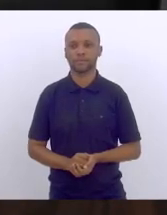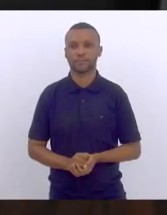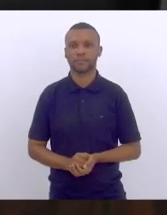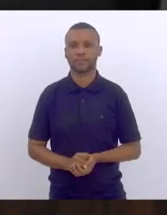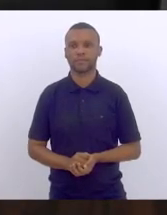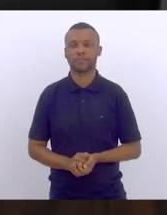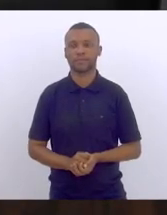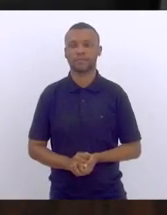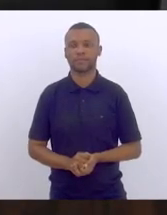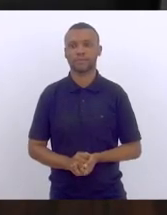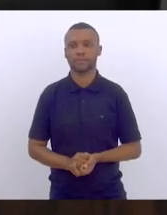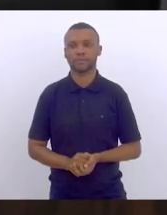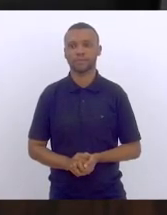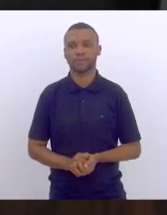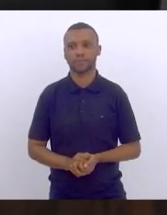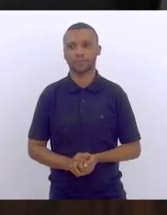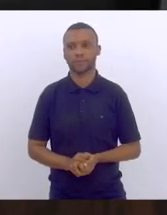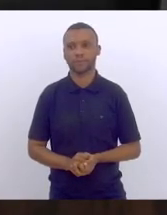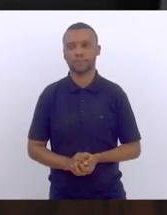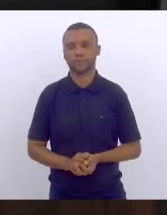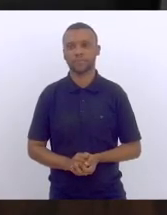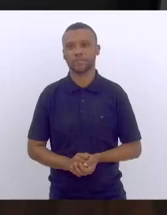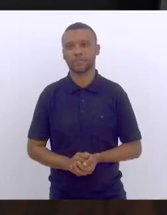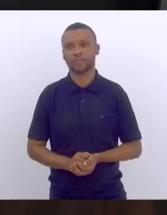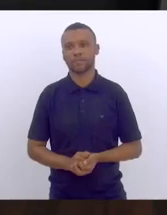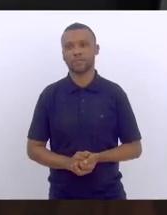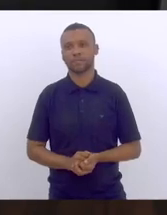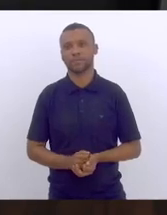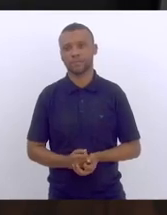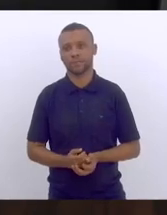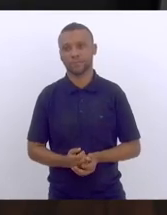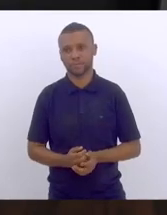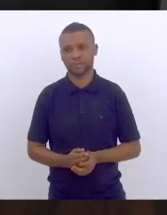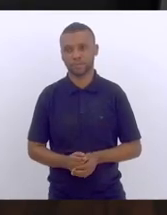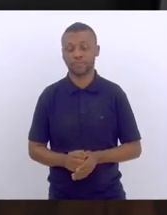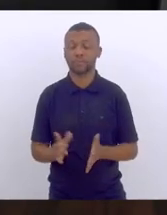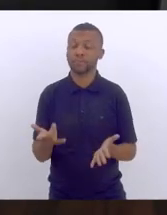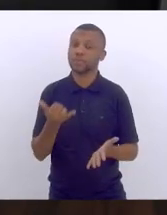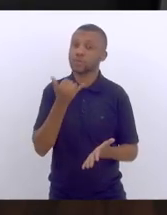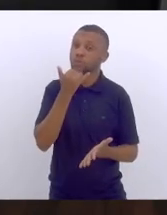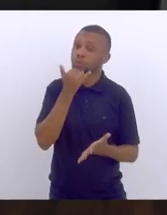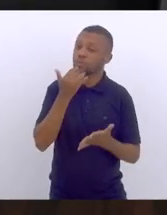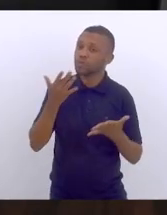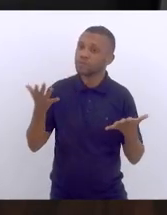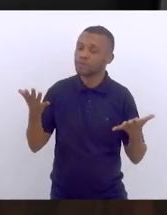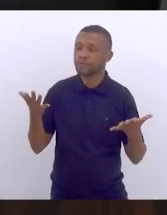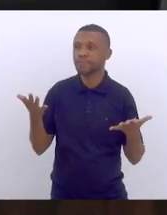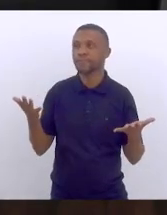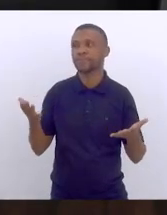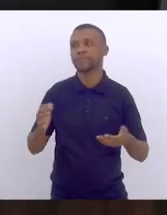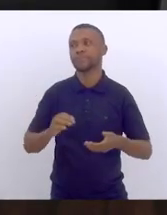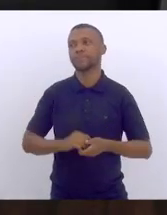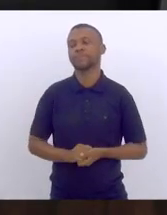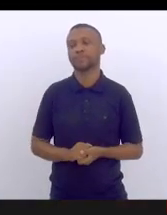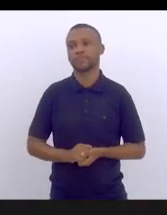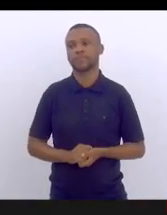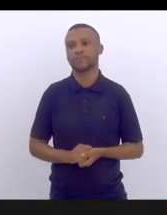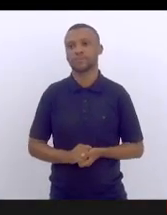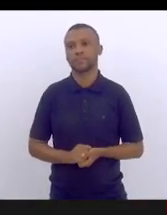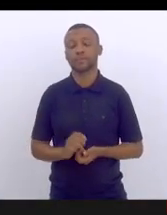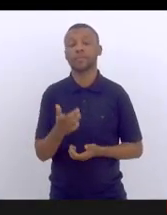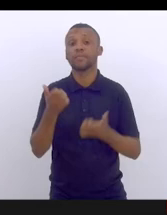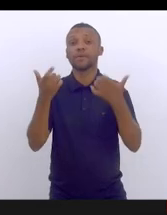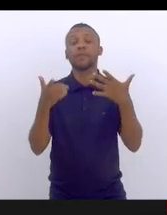favor. Não, Samuel, Samuel, aqui... Gostaria de conhecer a subemenda. Foi falado numa